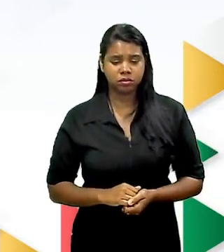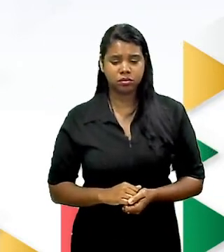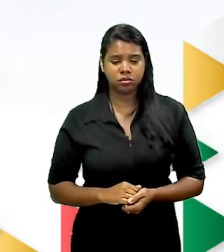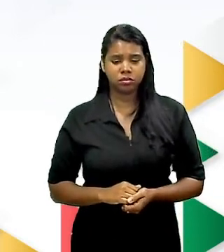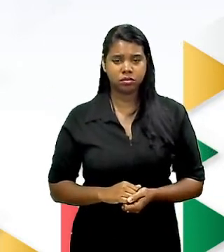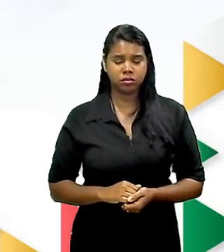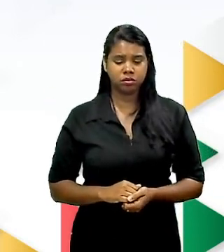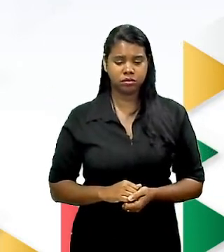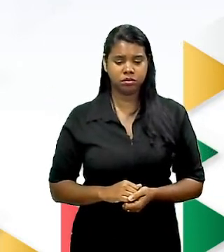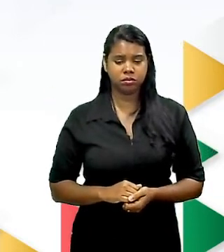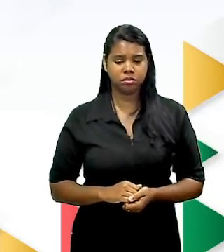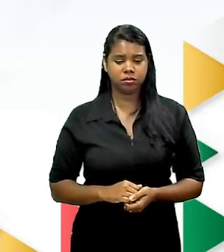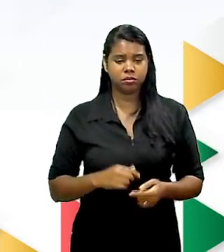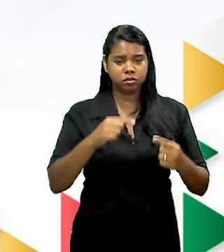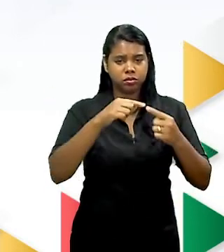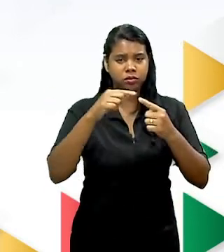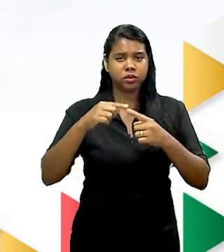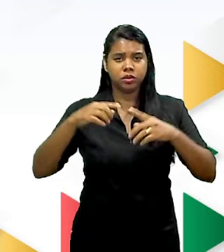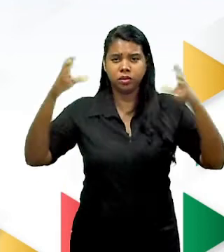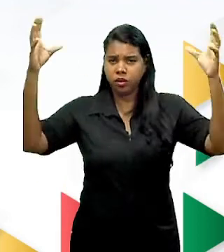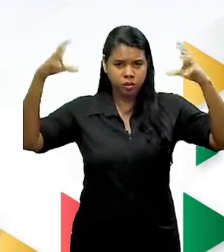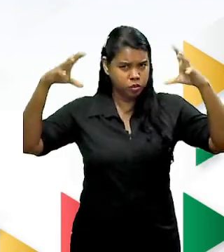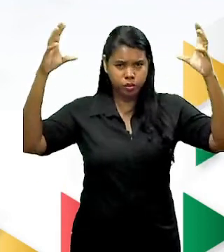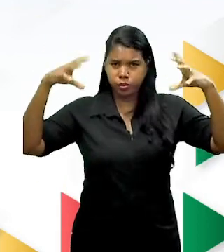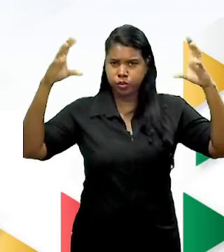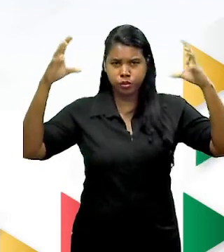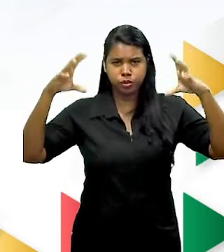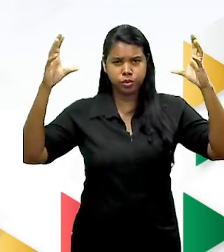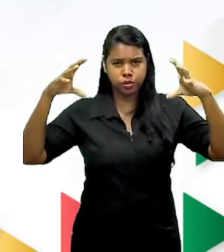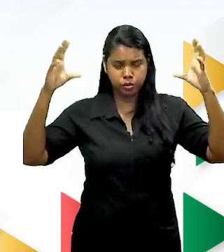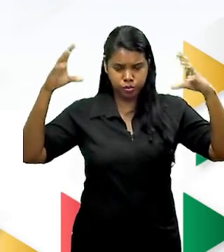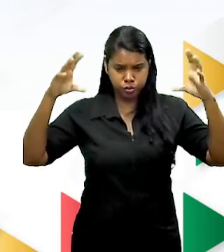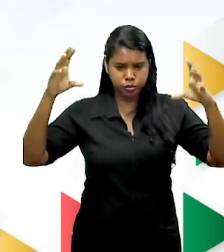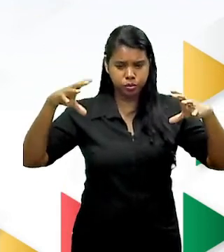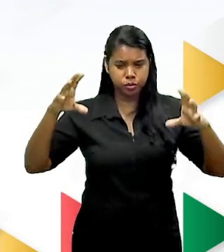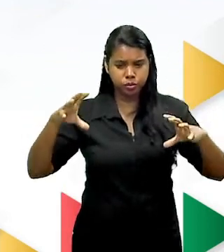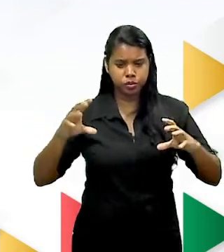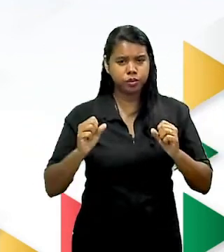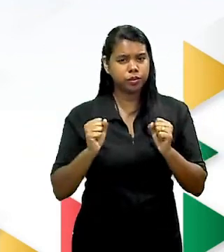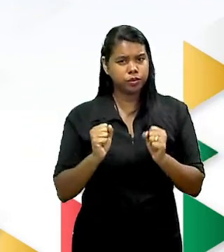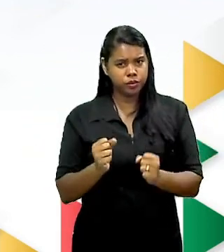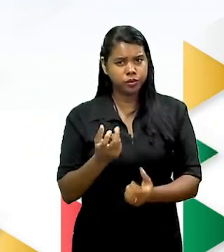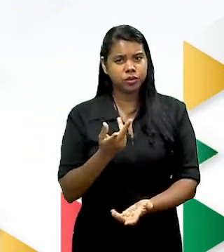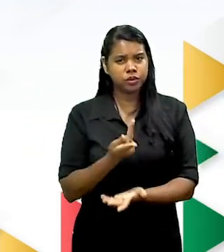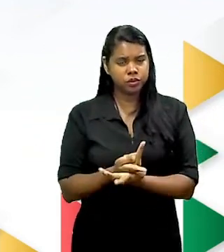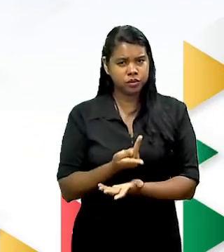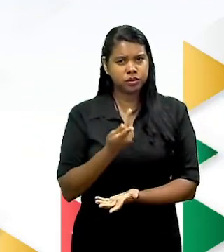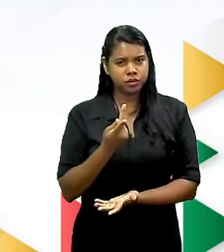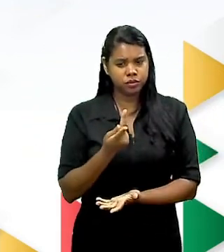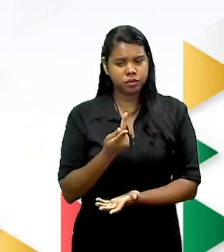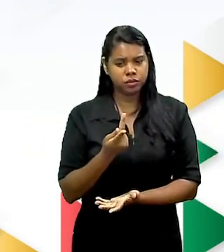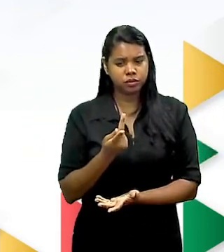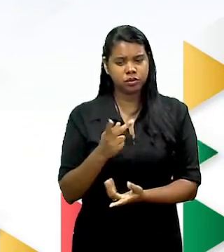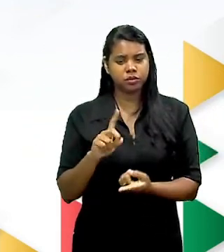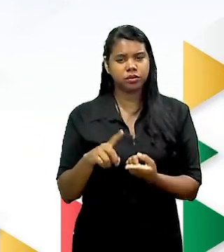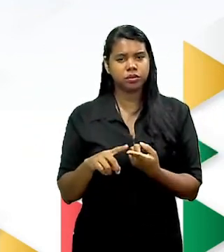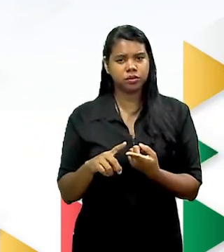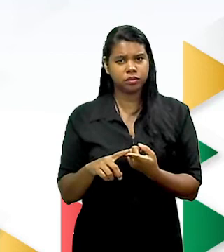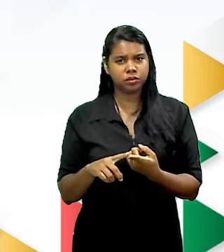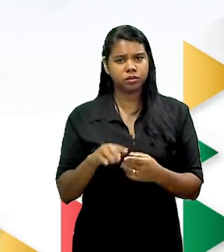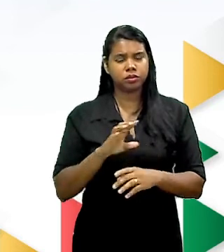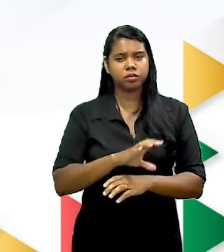precipitação relacionado com as chuvas, ok? Ao qual pode acontecer muito intensamente em regiões